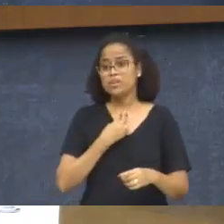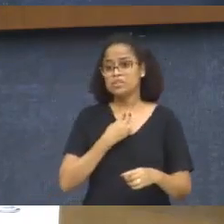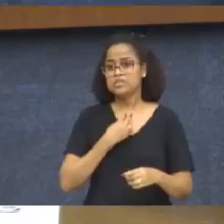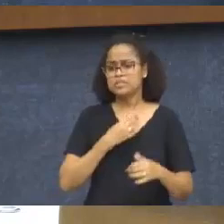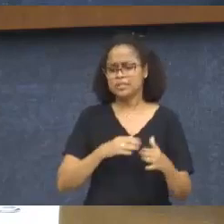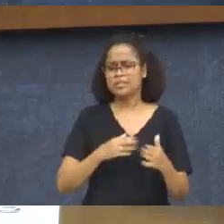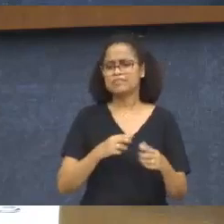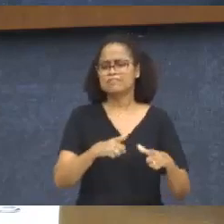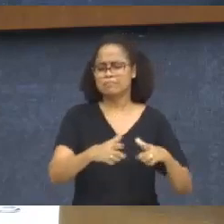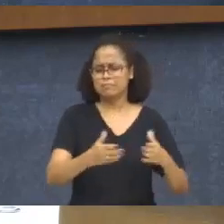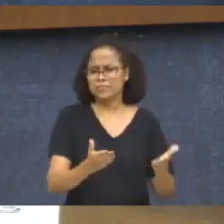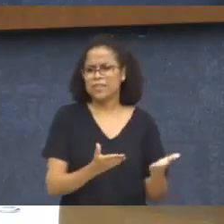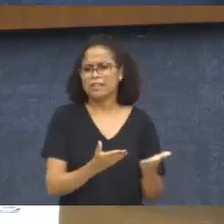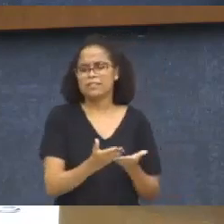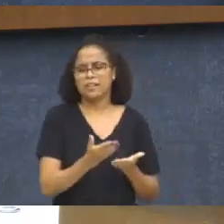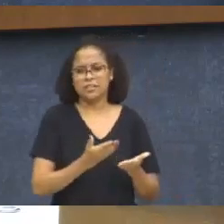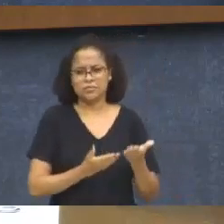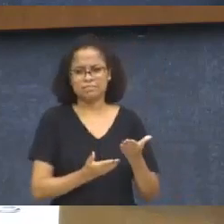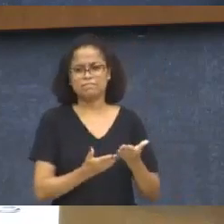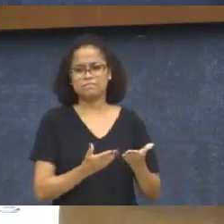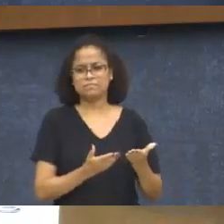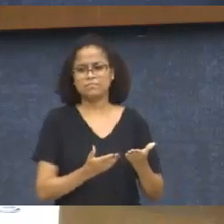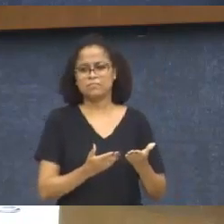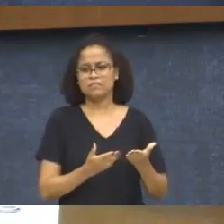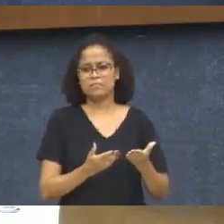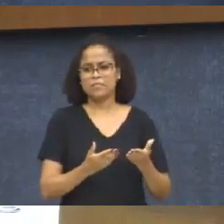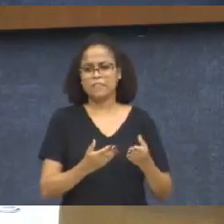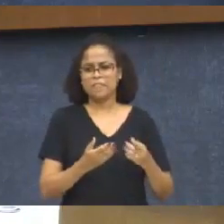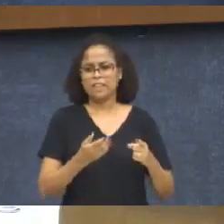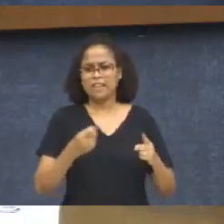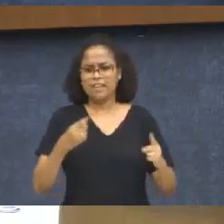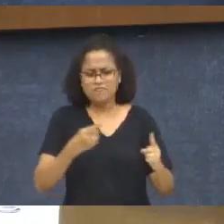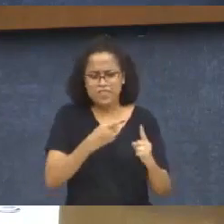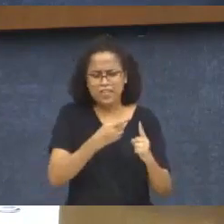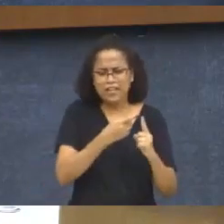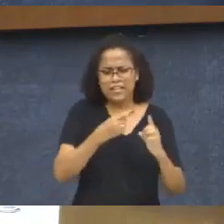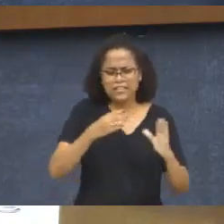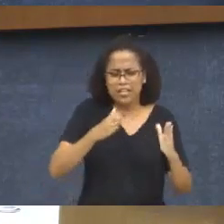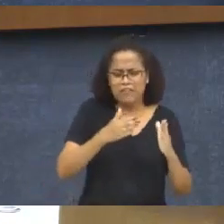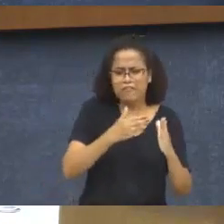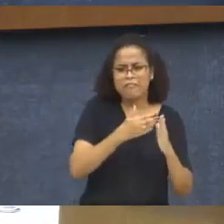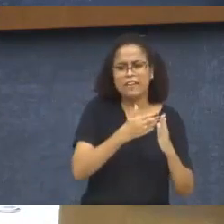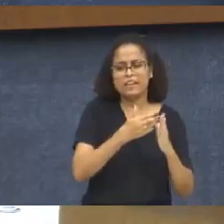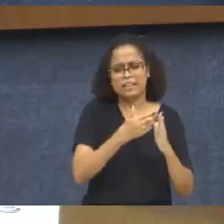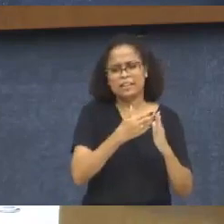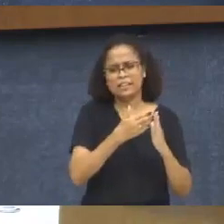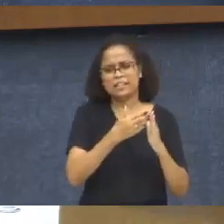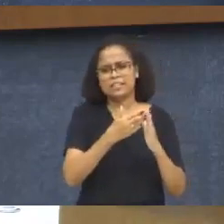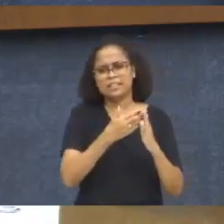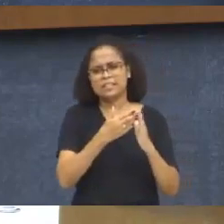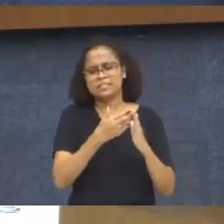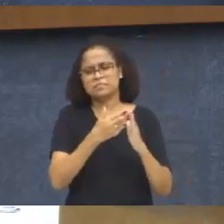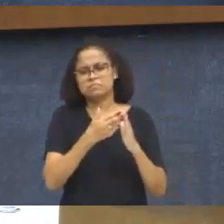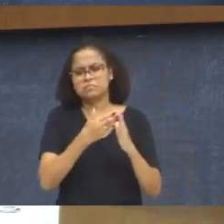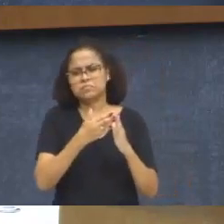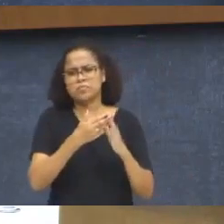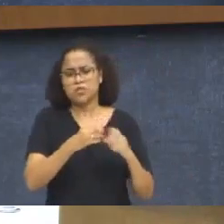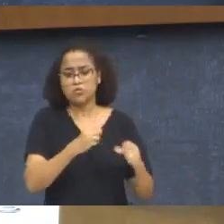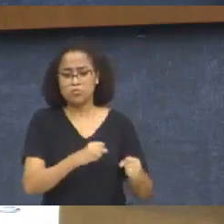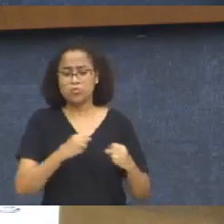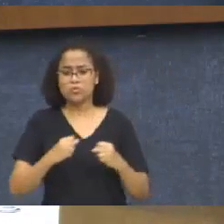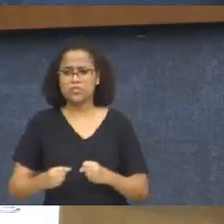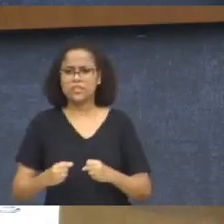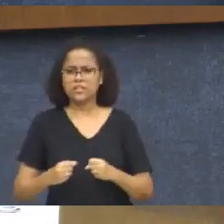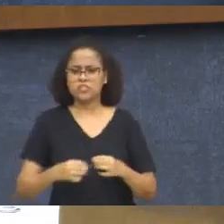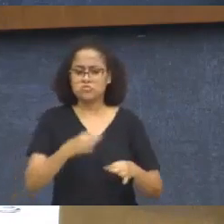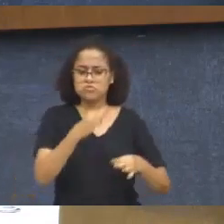uma interferência do Poder Judiciário sobre o Poder Legislativo. Nós vemos uma interferência do Poder